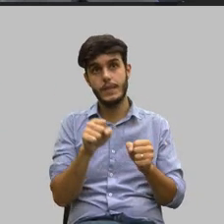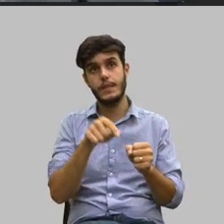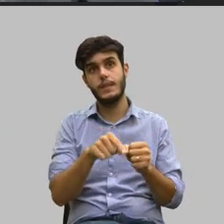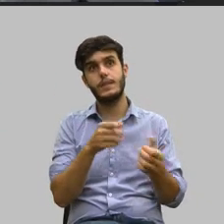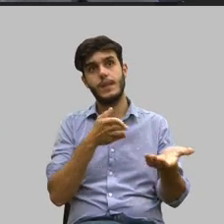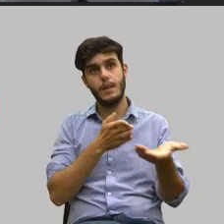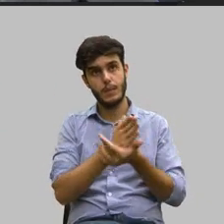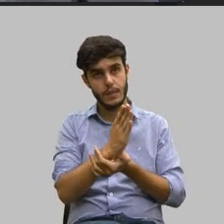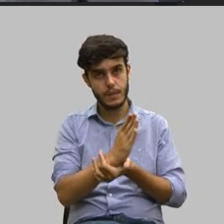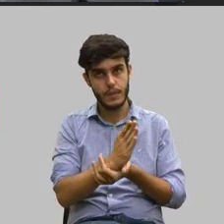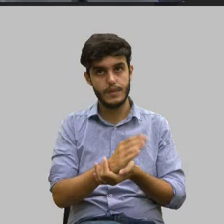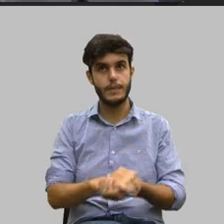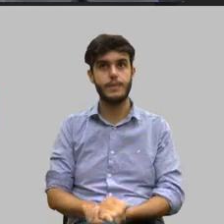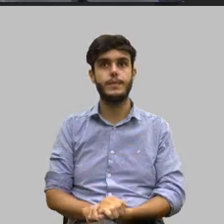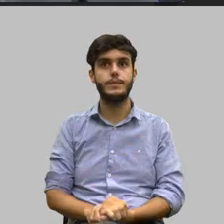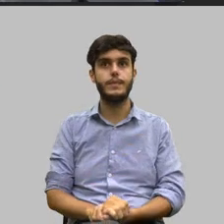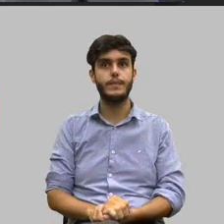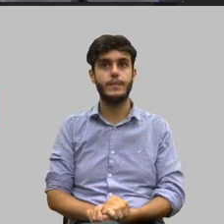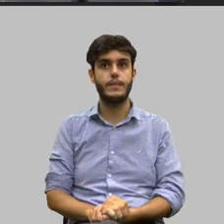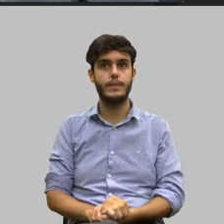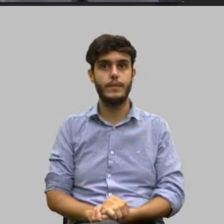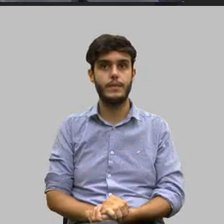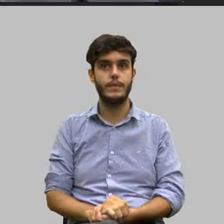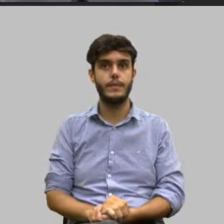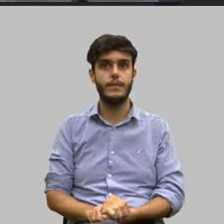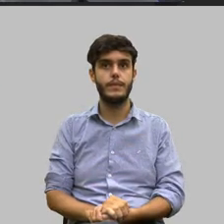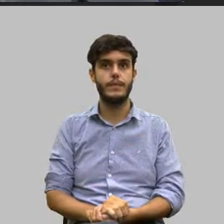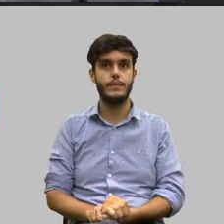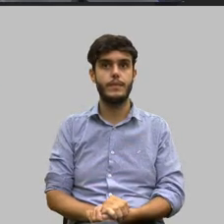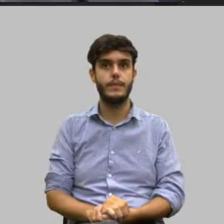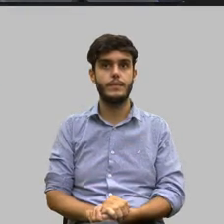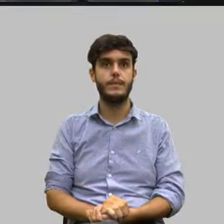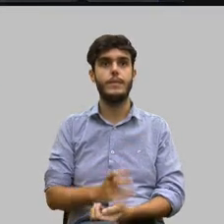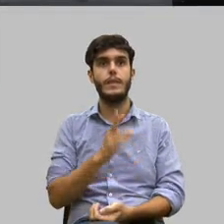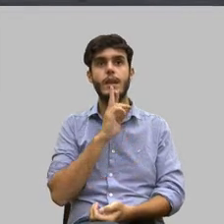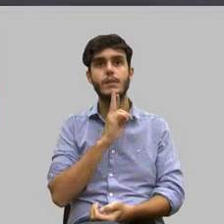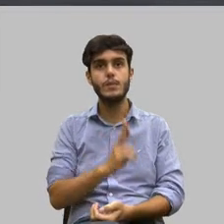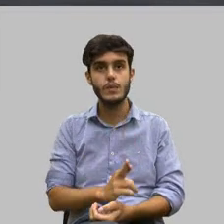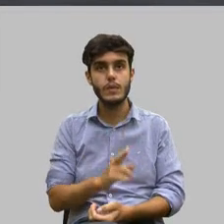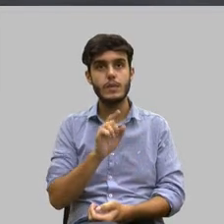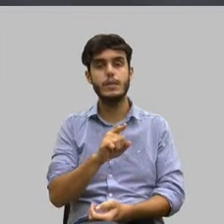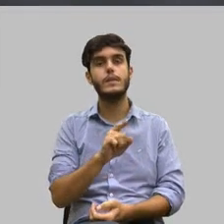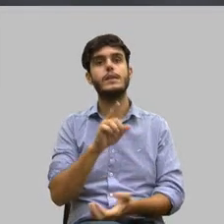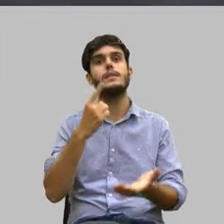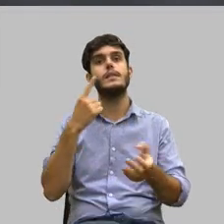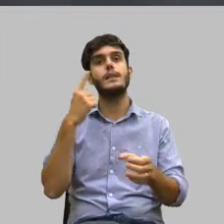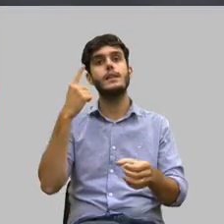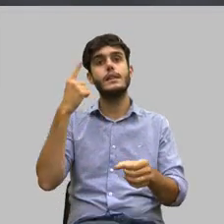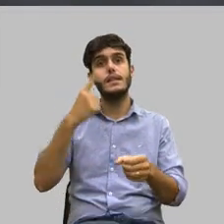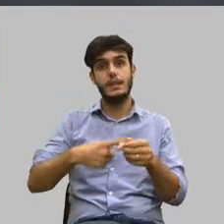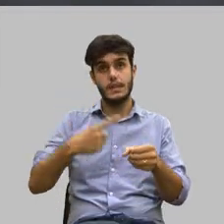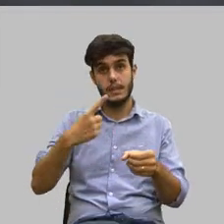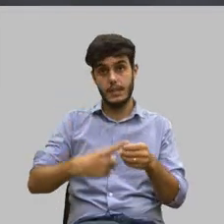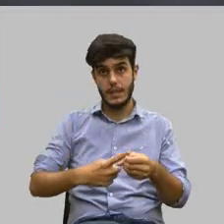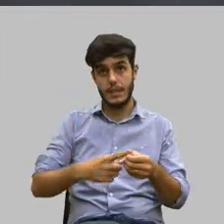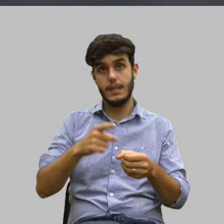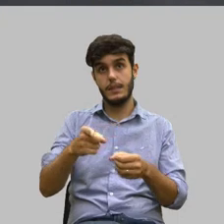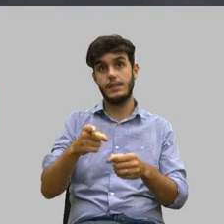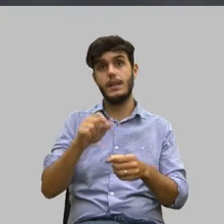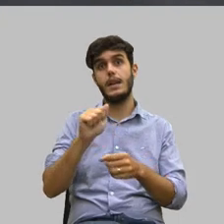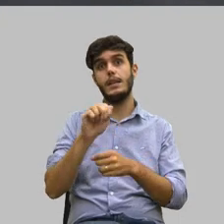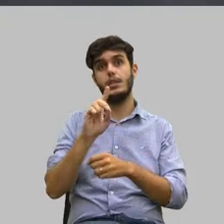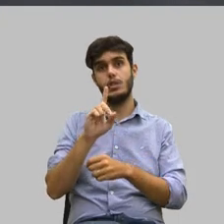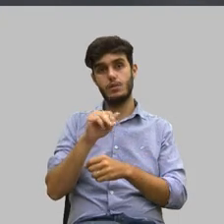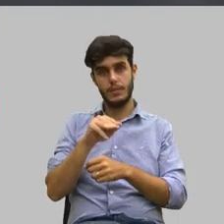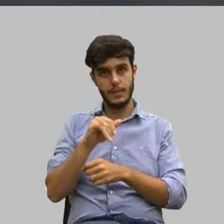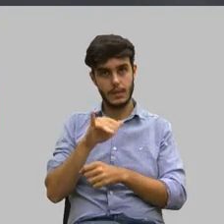aprovado ou né não não caminhou dessa forma então respondendo a Cidade Administrativa tirando o prédio Alterosas que é um prédio